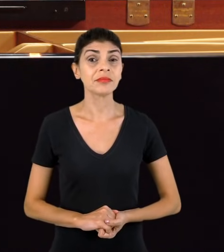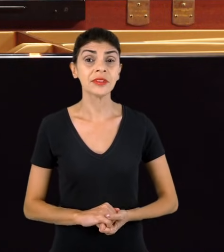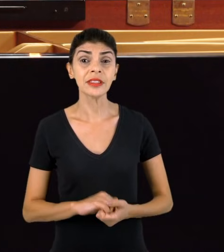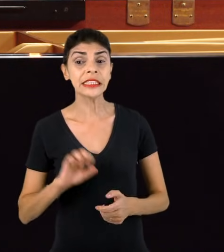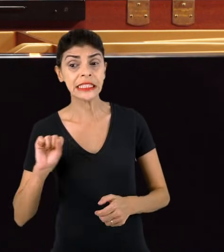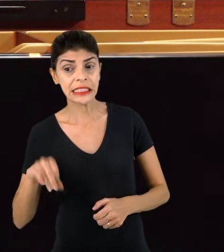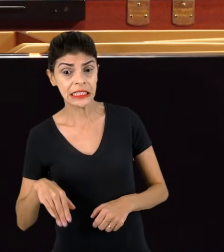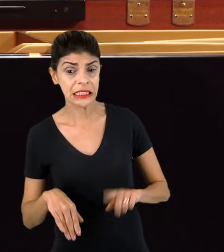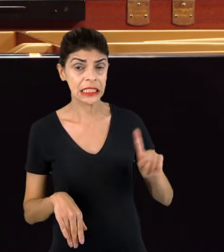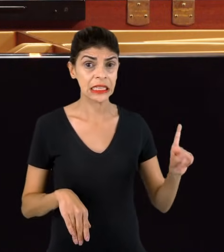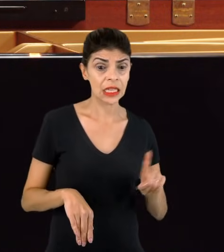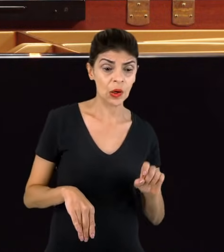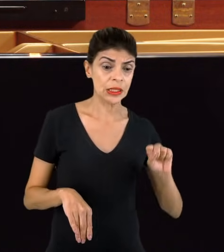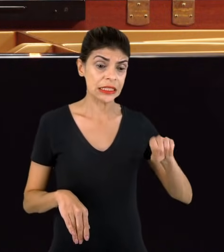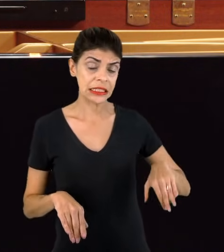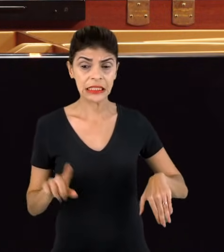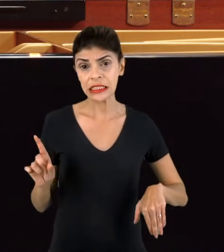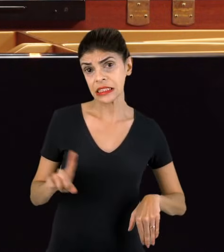Um assim, uma não.